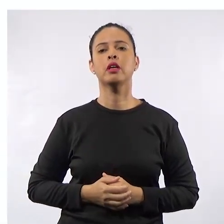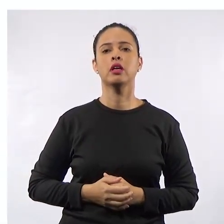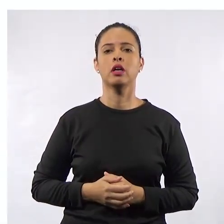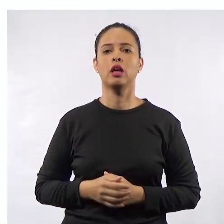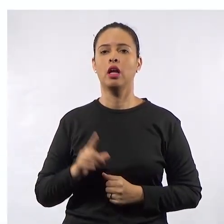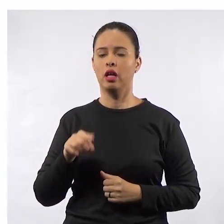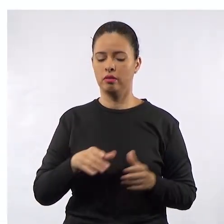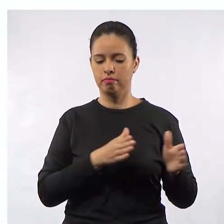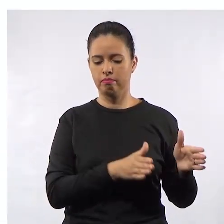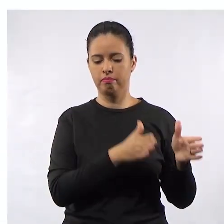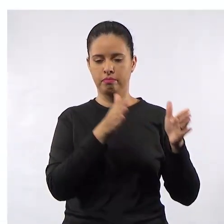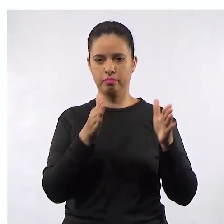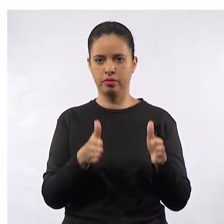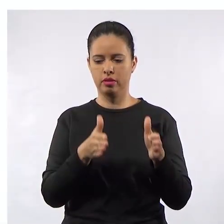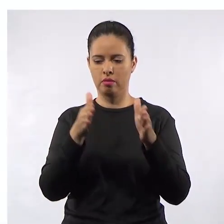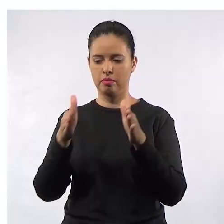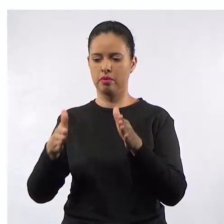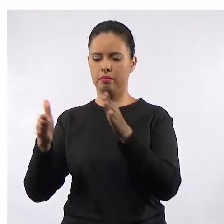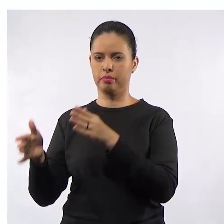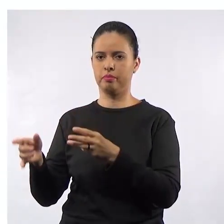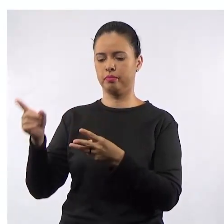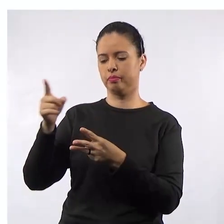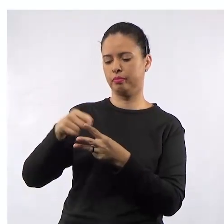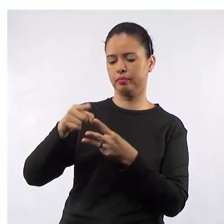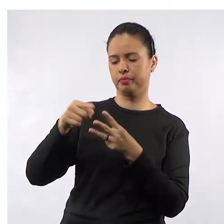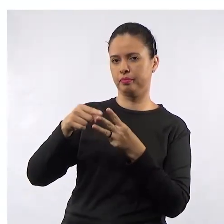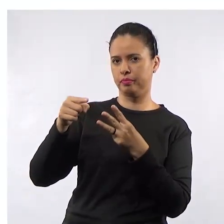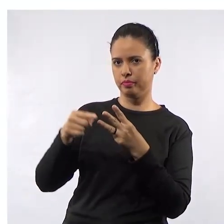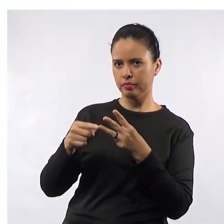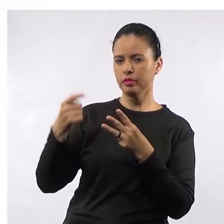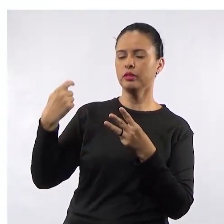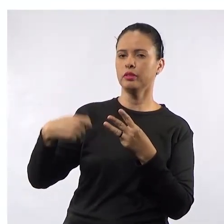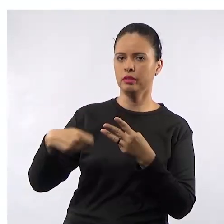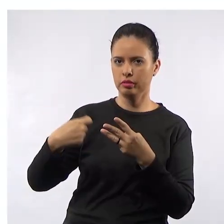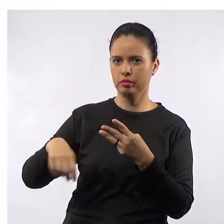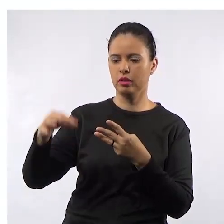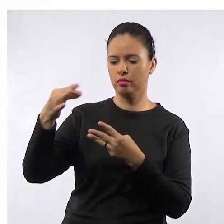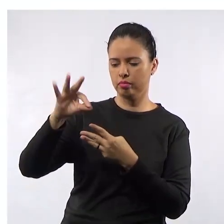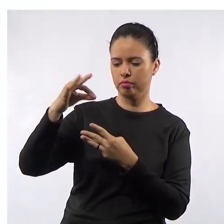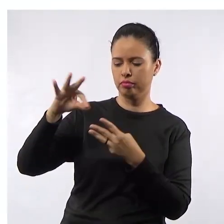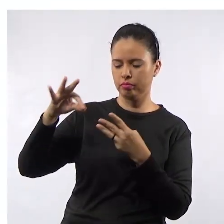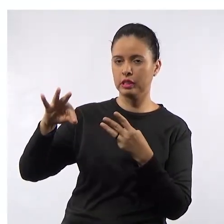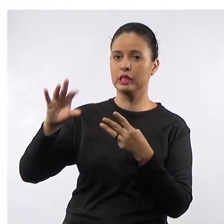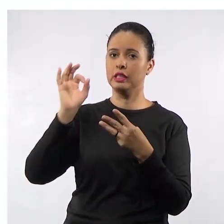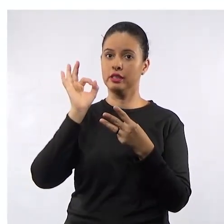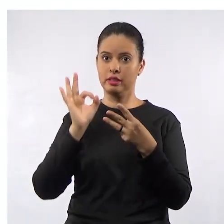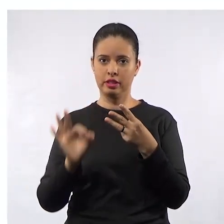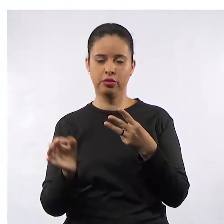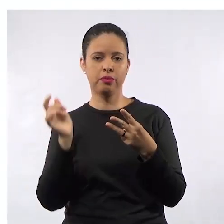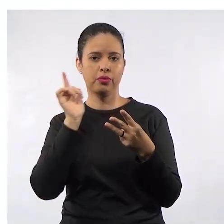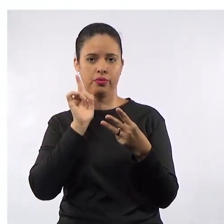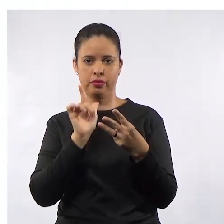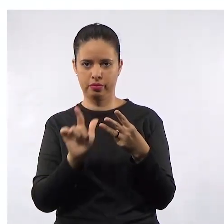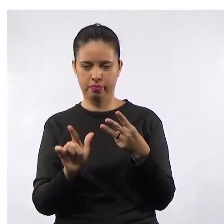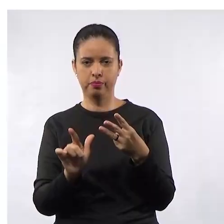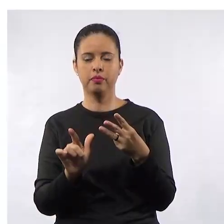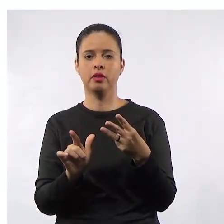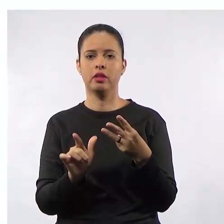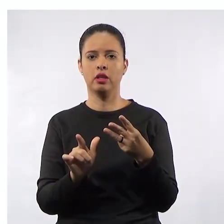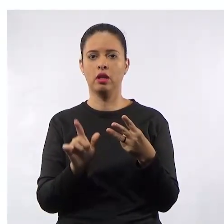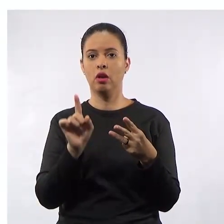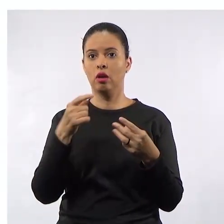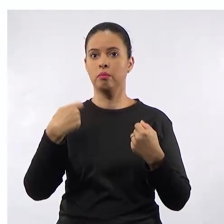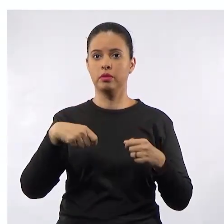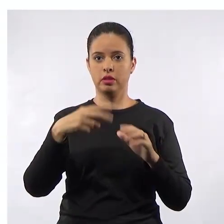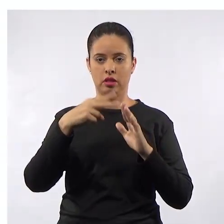essa é a sequência tá Vocês precisam saber que é necessário seguir essa sequência para tá aí fazendo Não